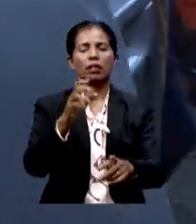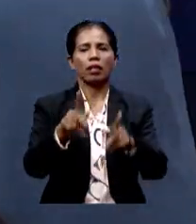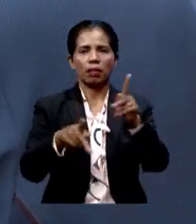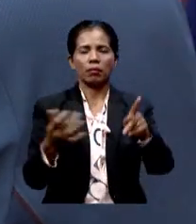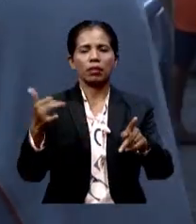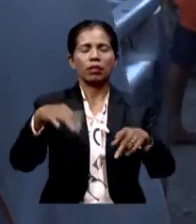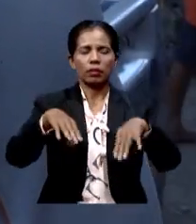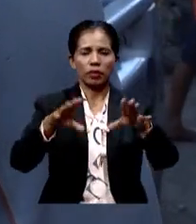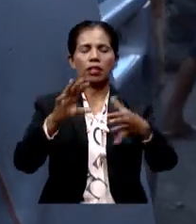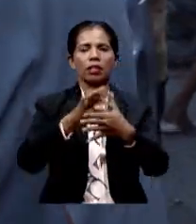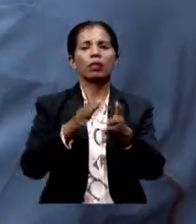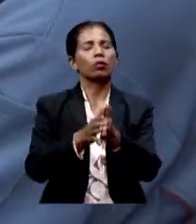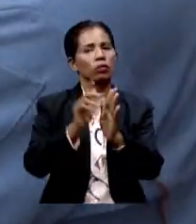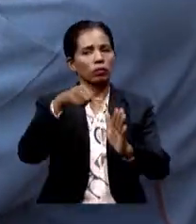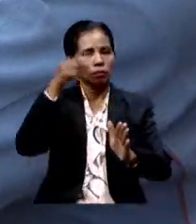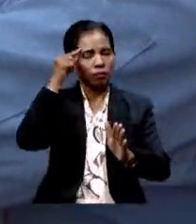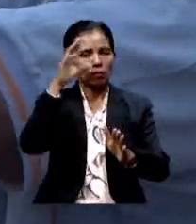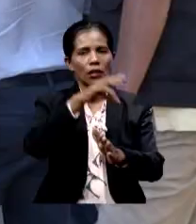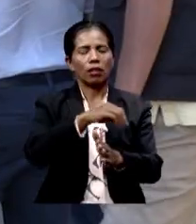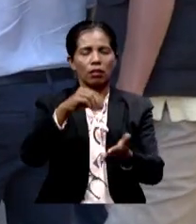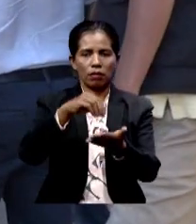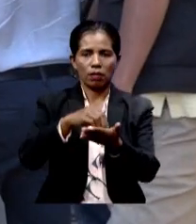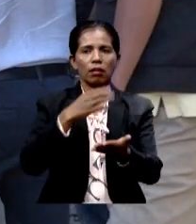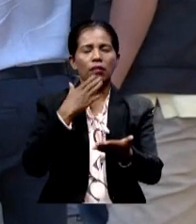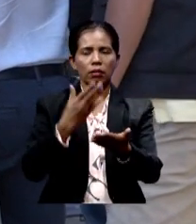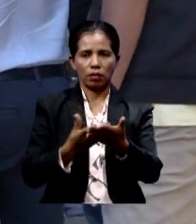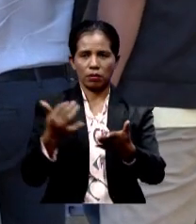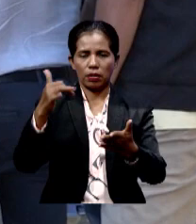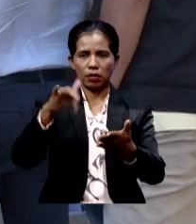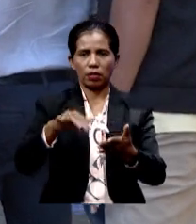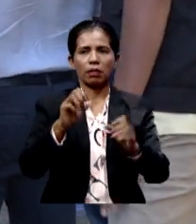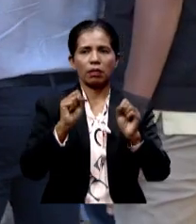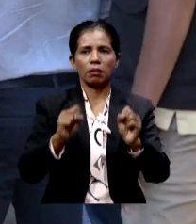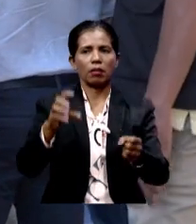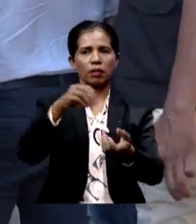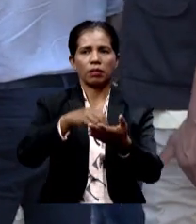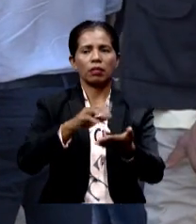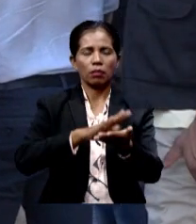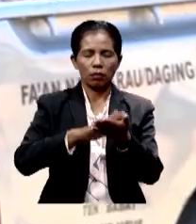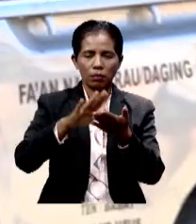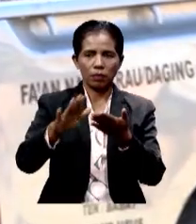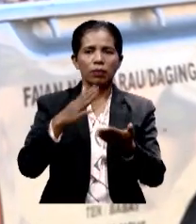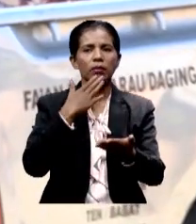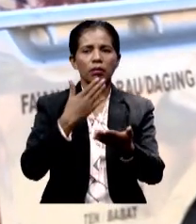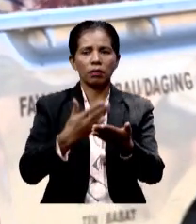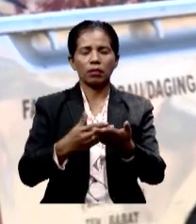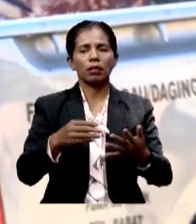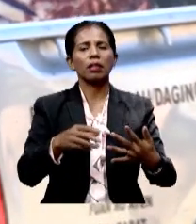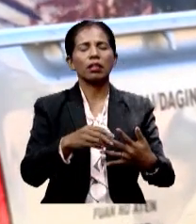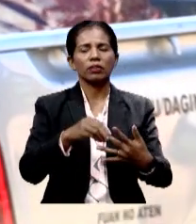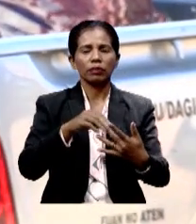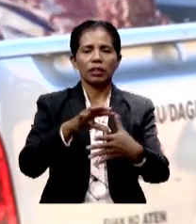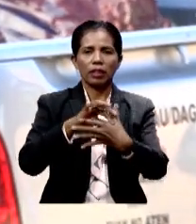ne be fang na russo governo atu cria condição digno ba sira no ne bele garante zeni no qualidade na ba consumidor